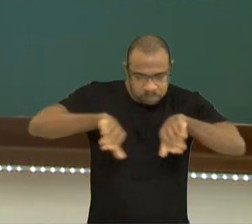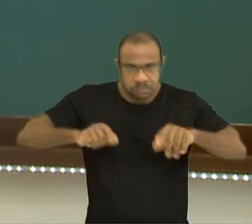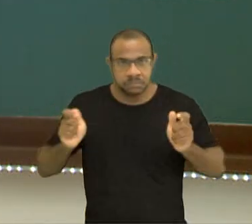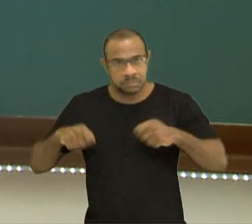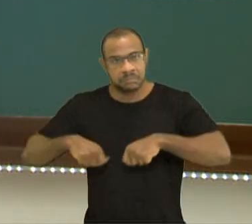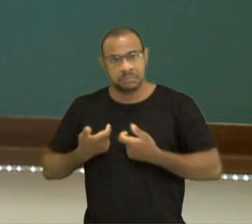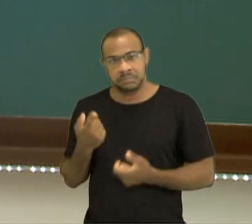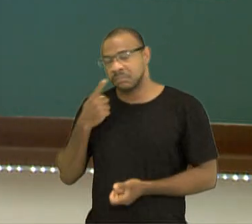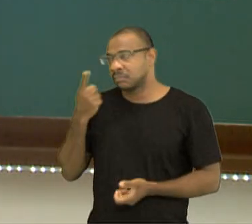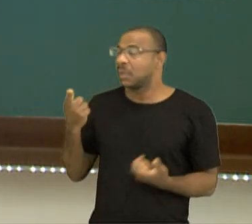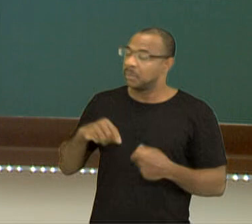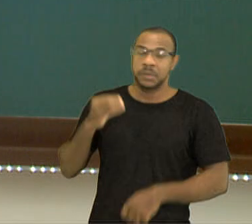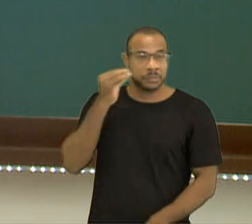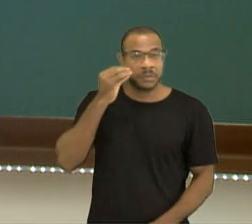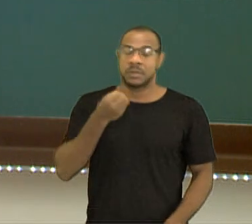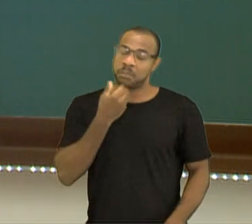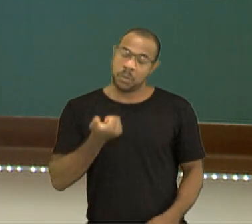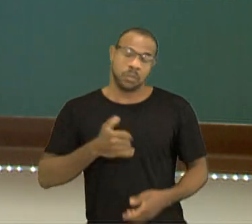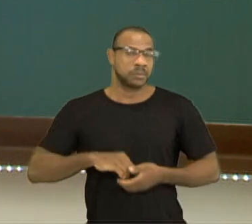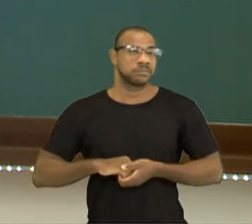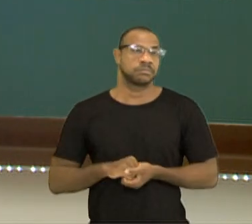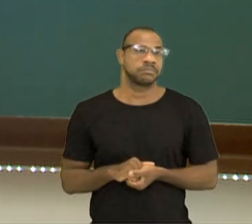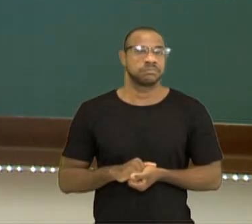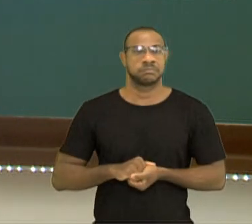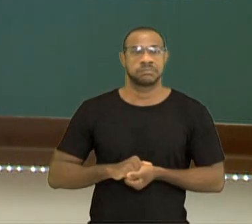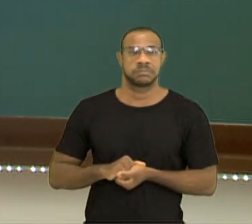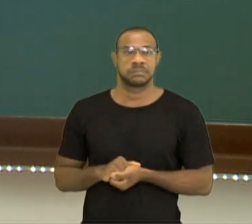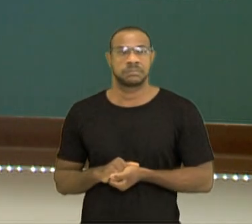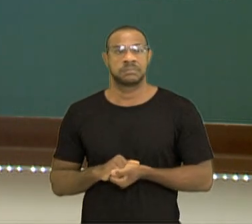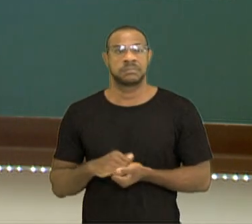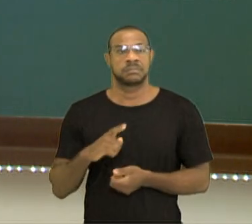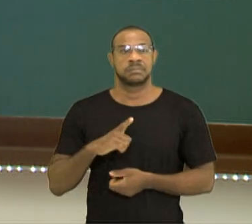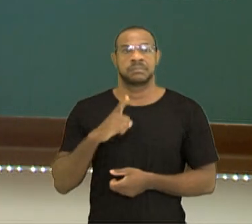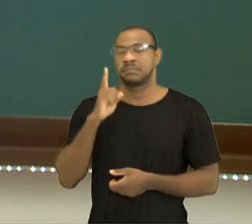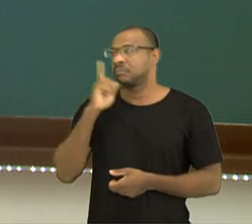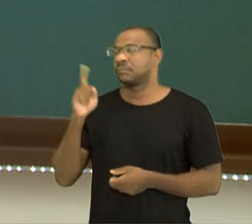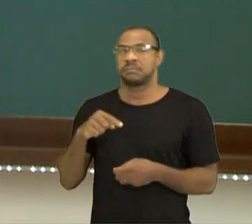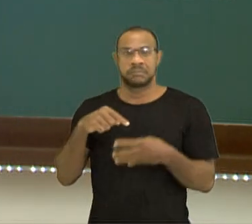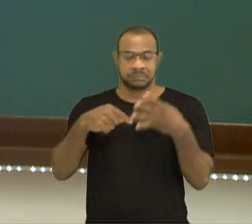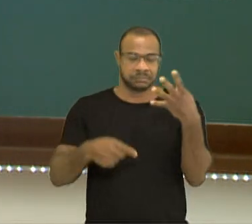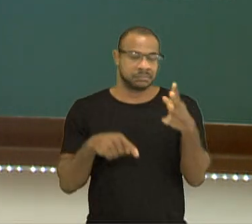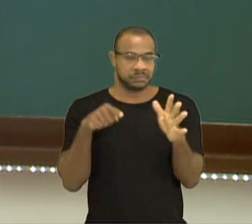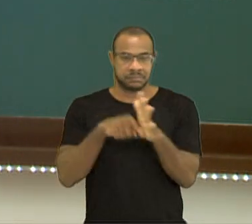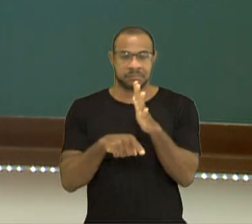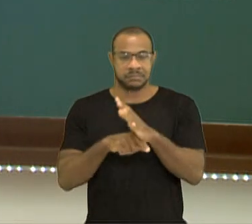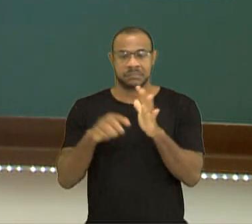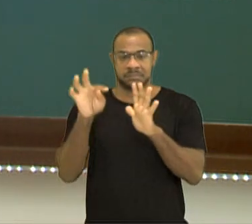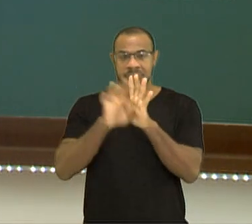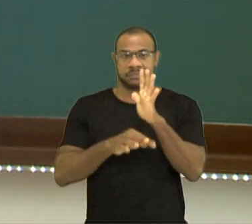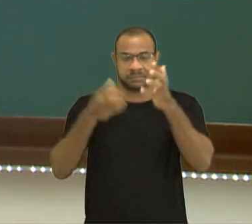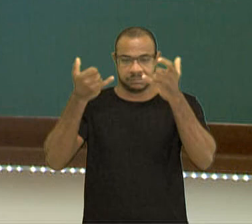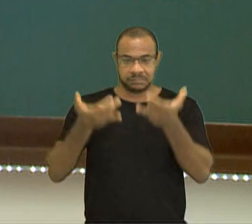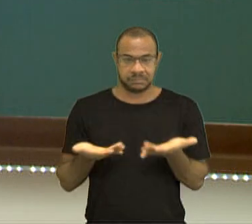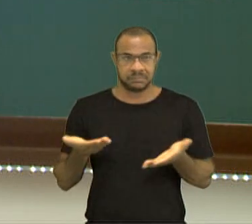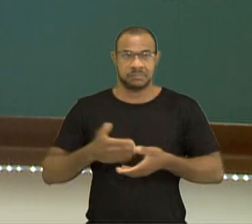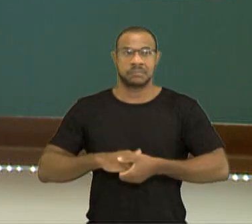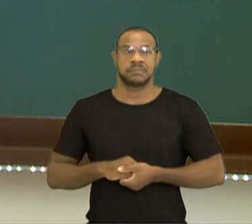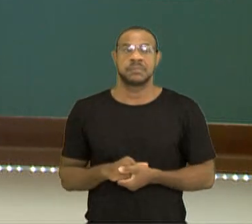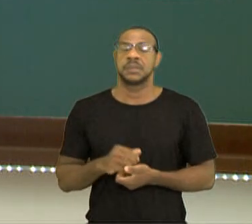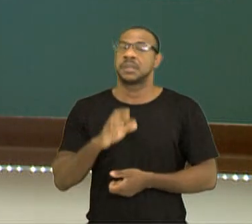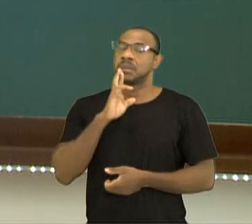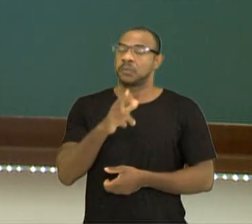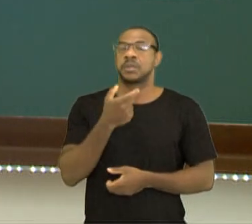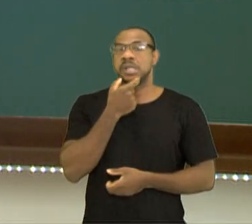uma grande experiência. Beleza. Tenho aqui 4 perguntas sobre o texto que a gente acabou de ler. Respondam